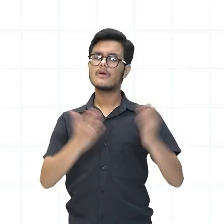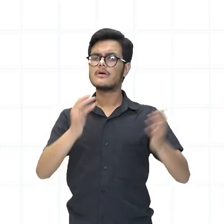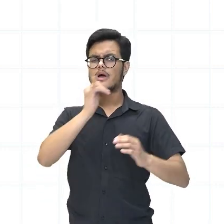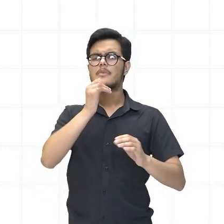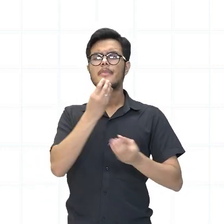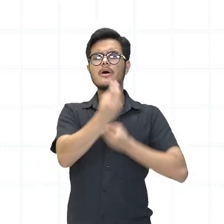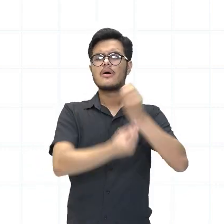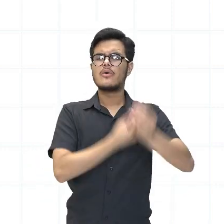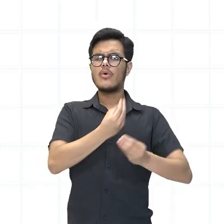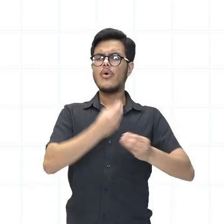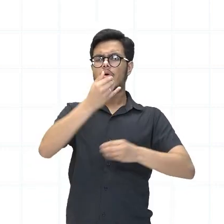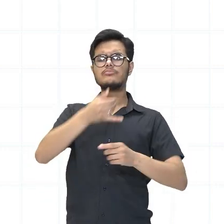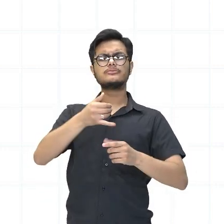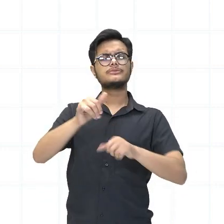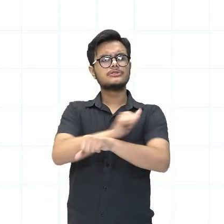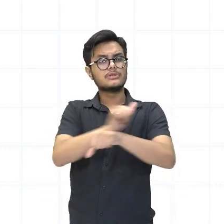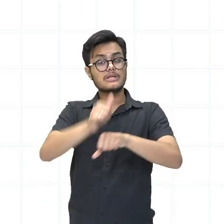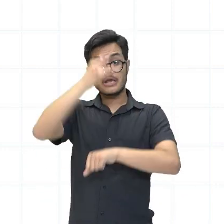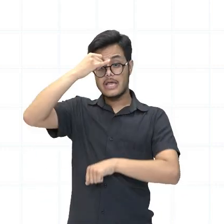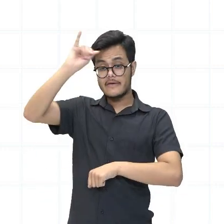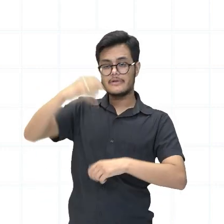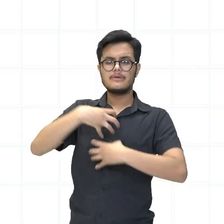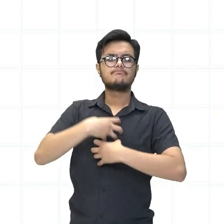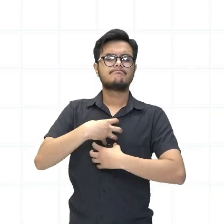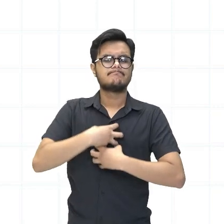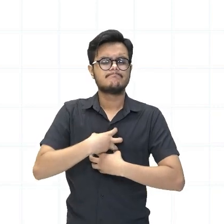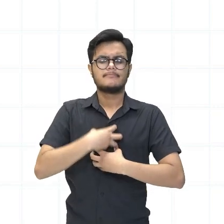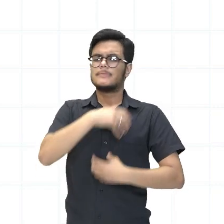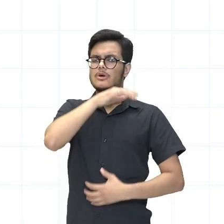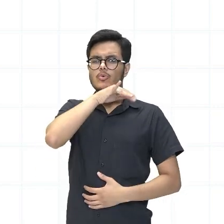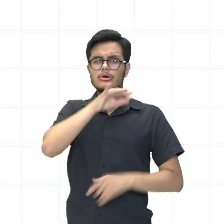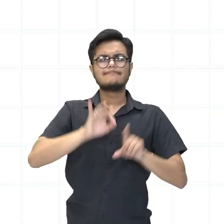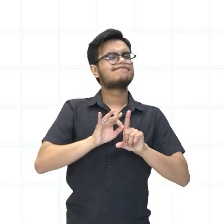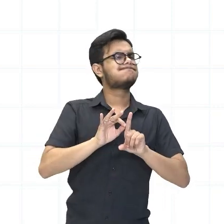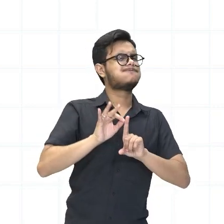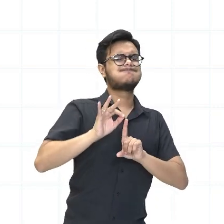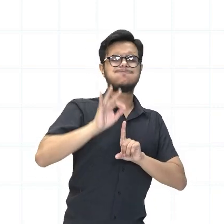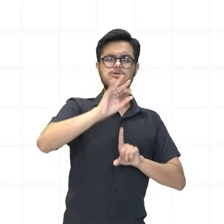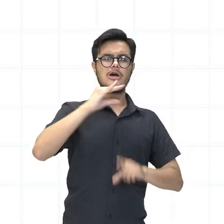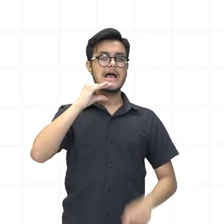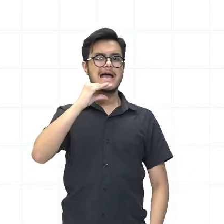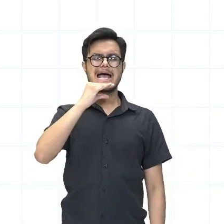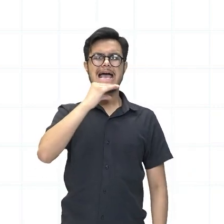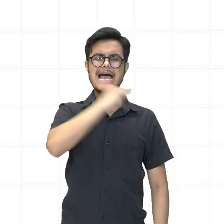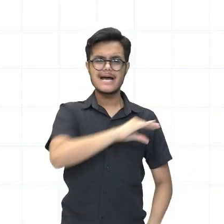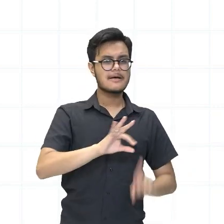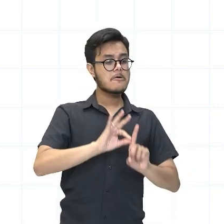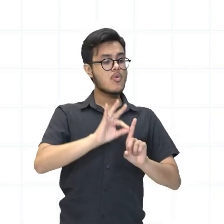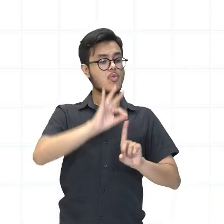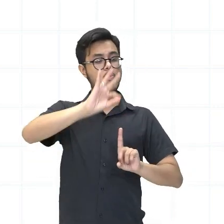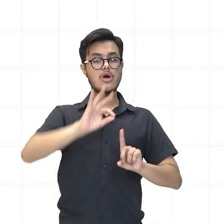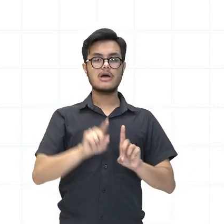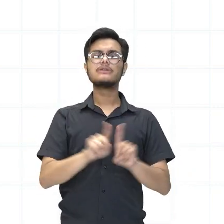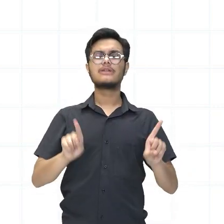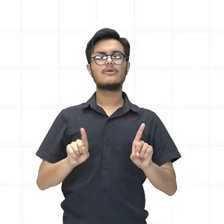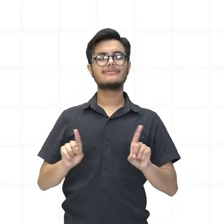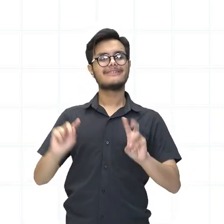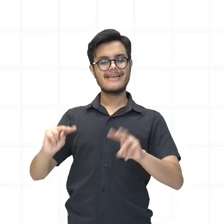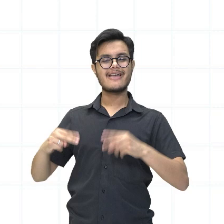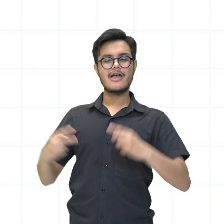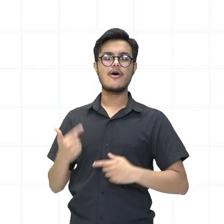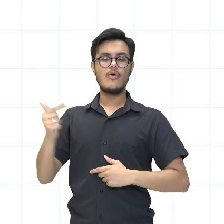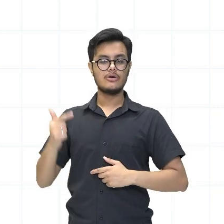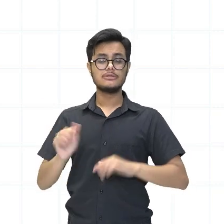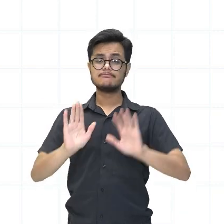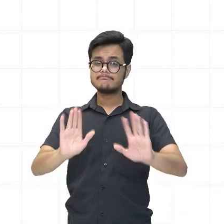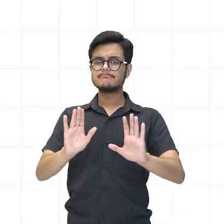como se prevenir, o que fazer quando as temperaturas estiverem muito elevadas, tanto que a gente tem esse intertítulo. Em dias